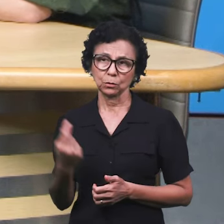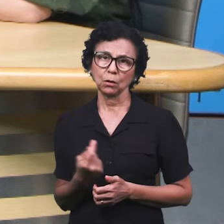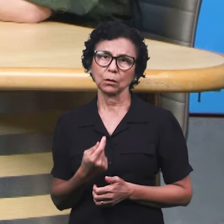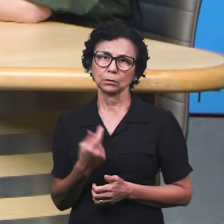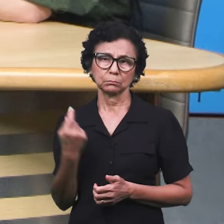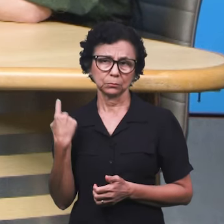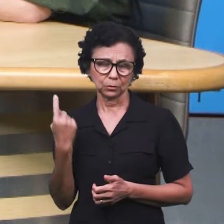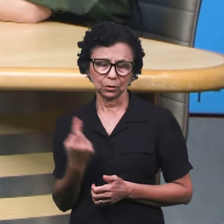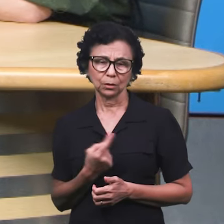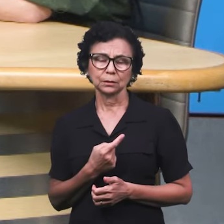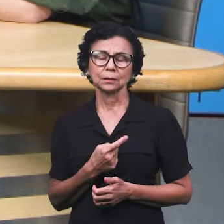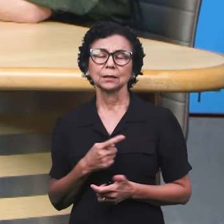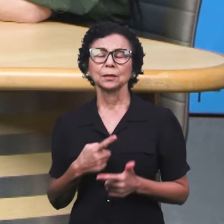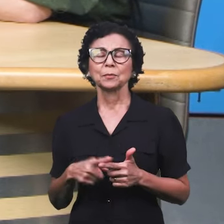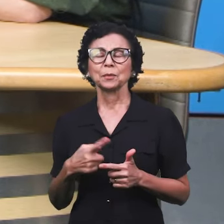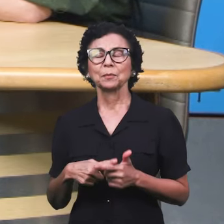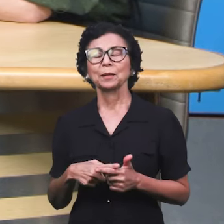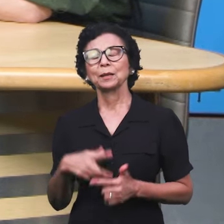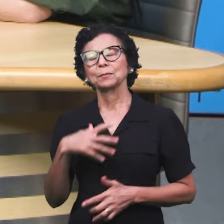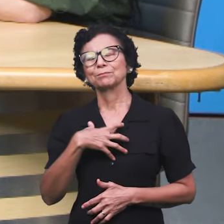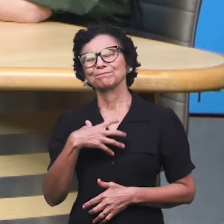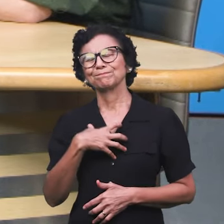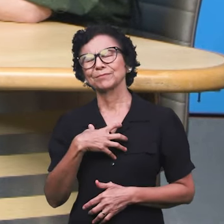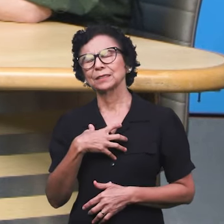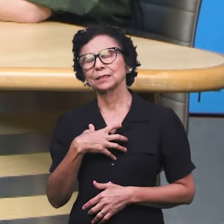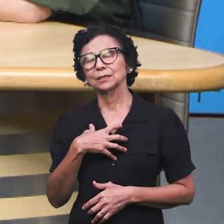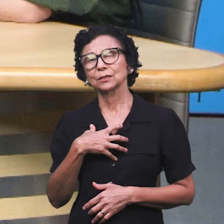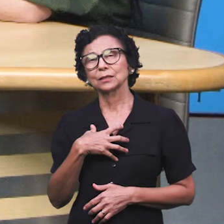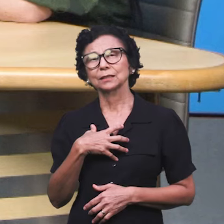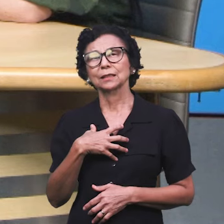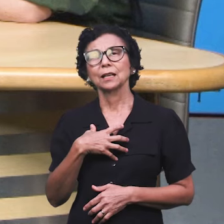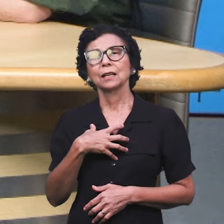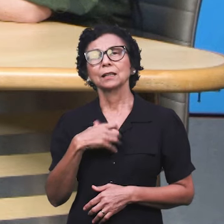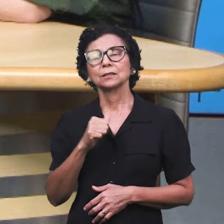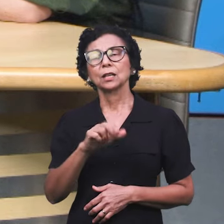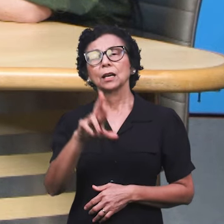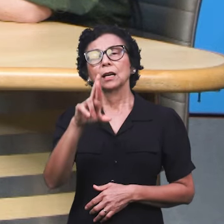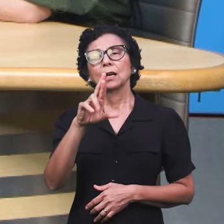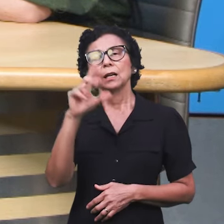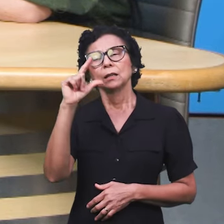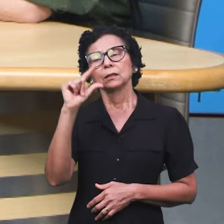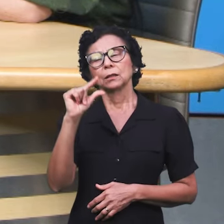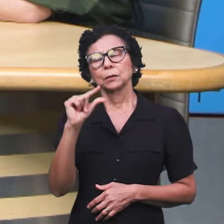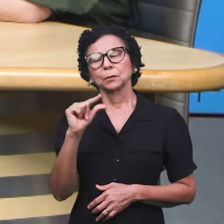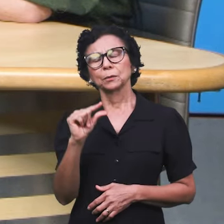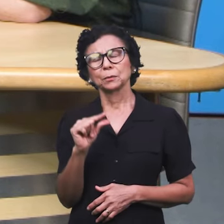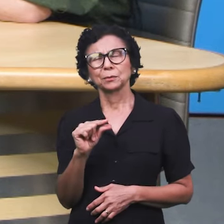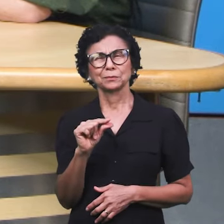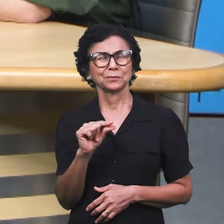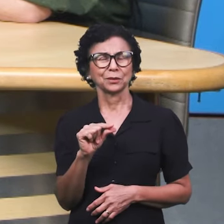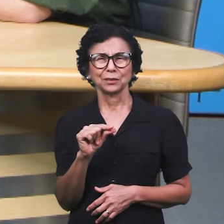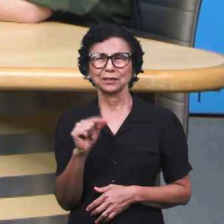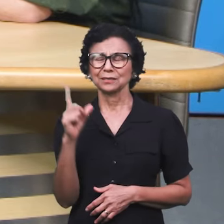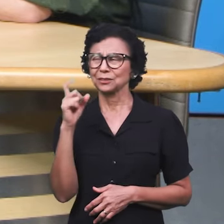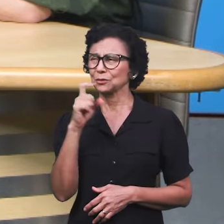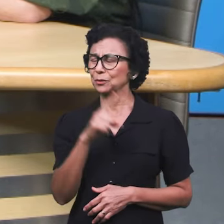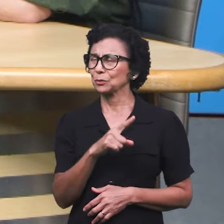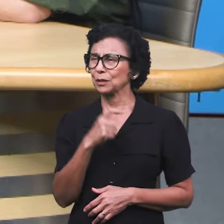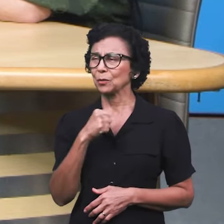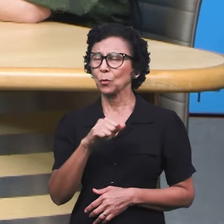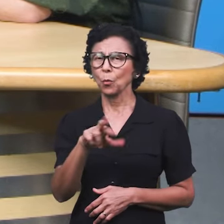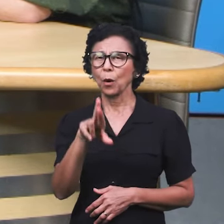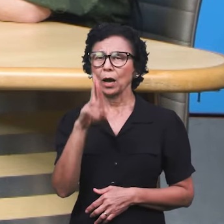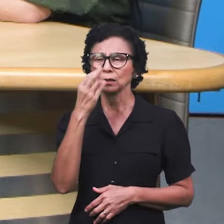nossa respiração já fica mais curta. Então, Sim. dá aquela sensação de que você não está respirando, que o ar não está entrando. Isso já faz parte do